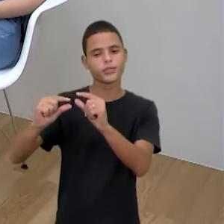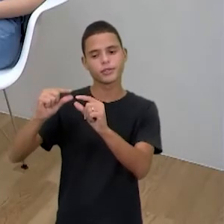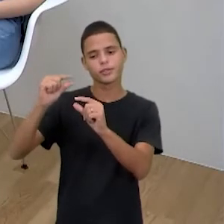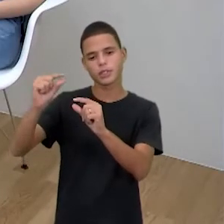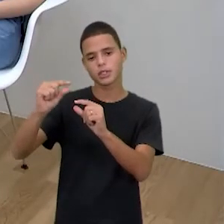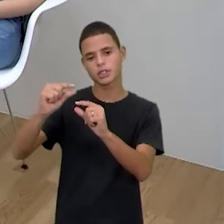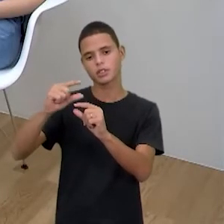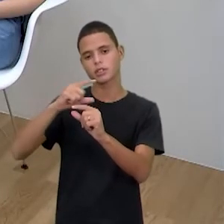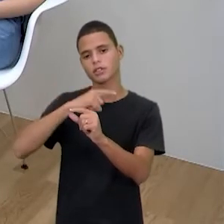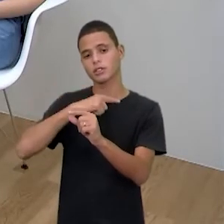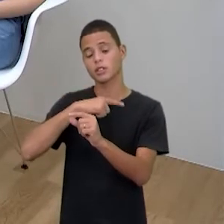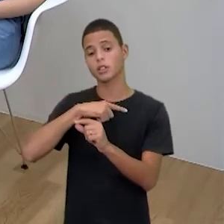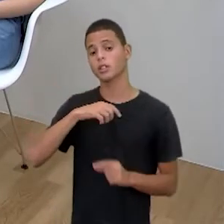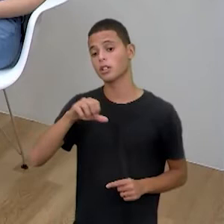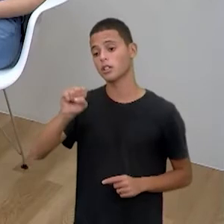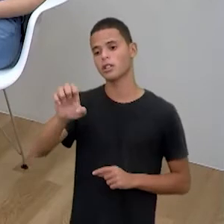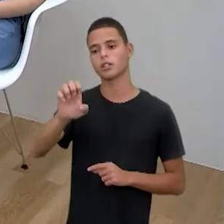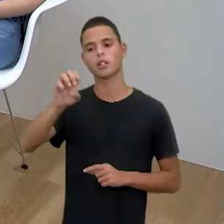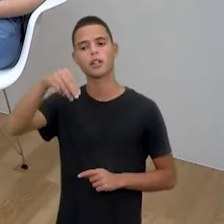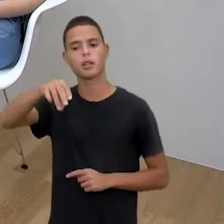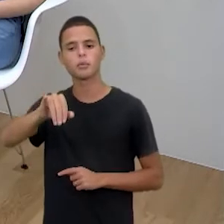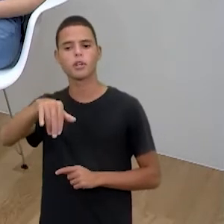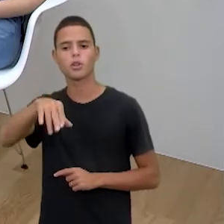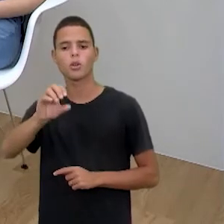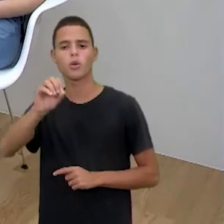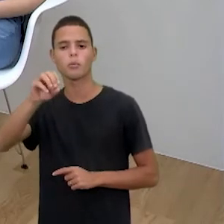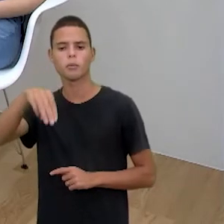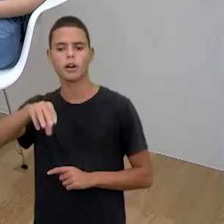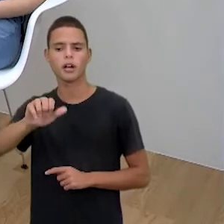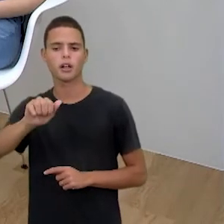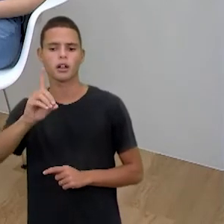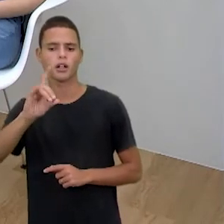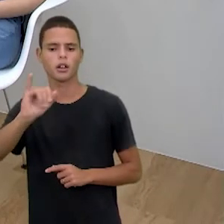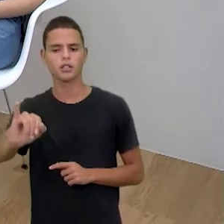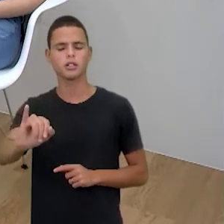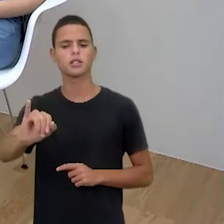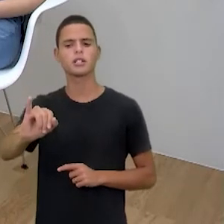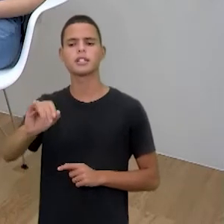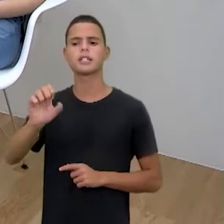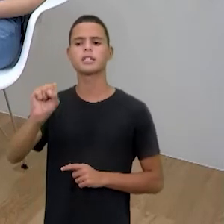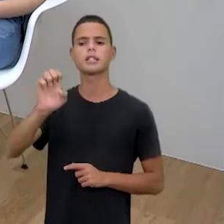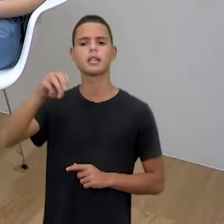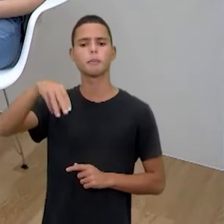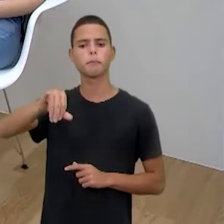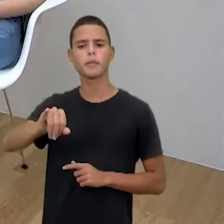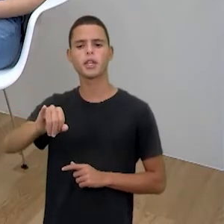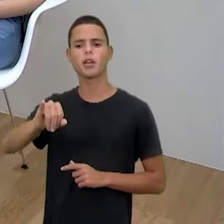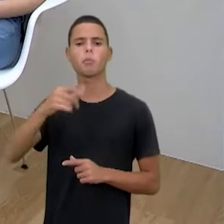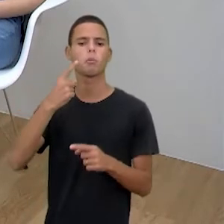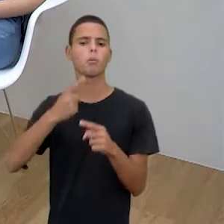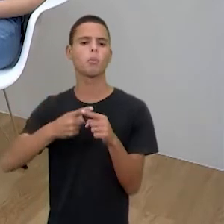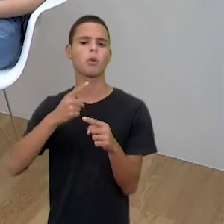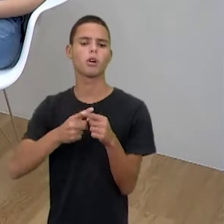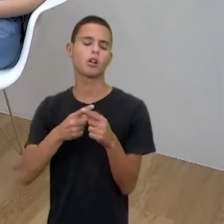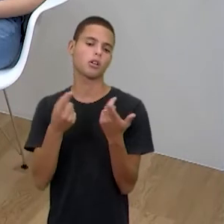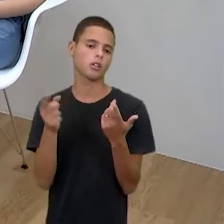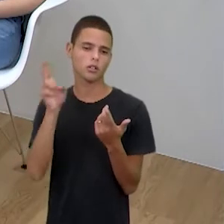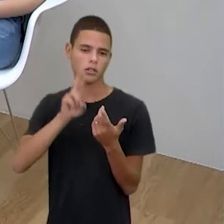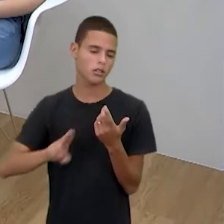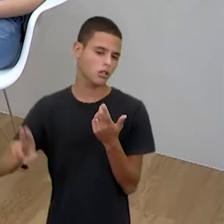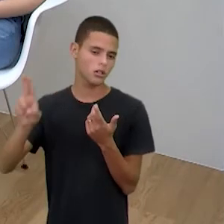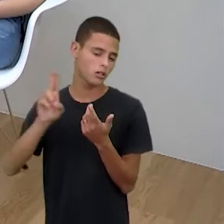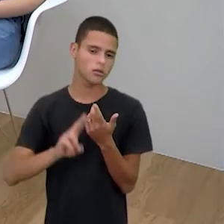para poder fazer as anotações e as continhas acerca do planejamento em